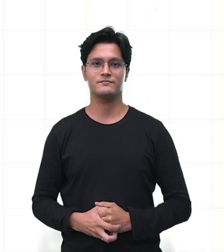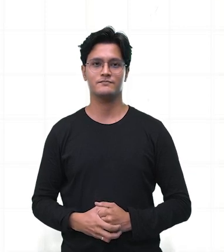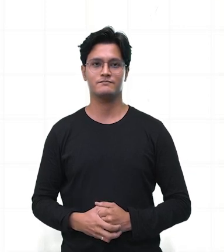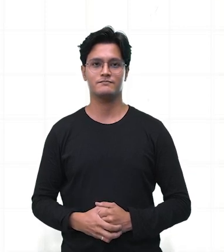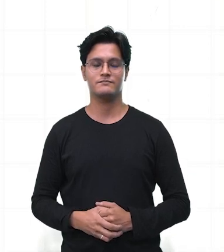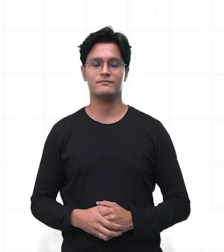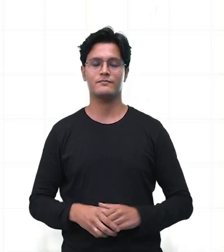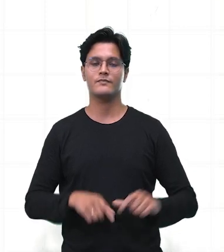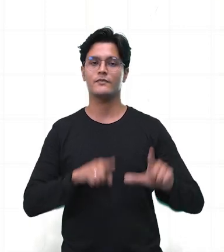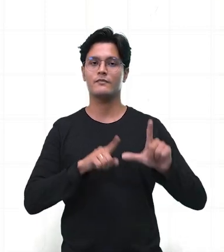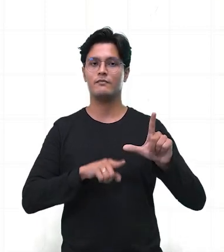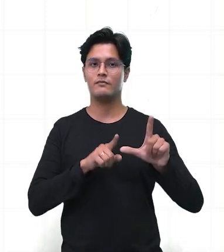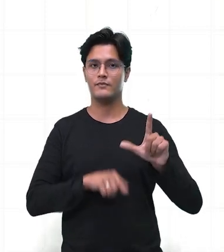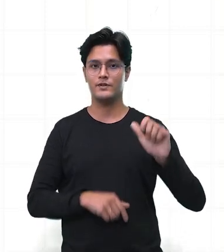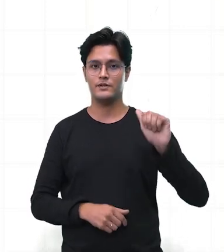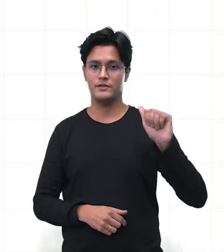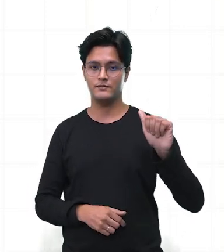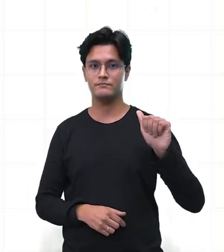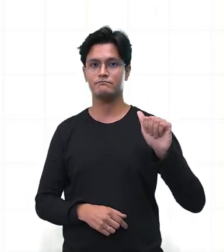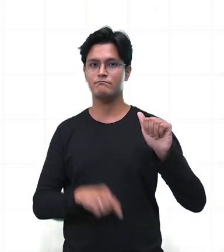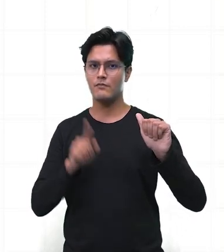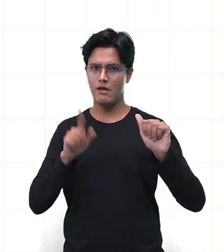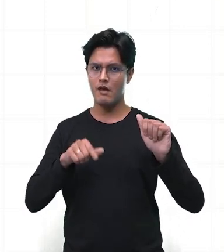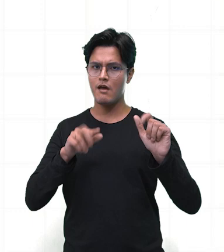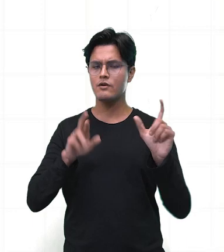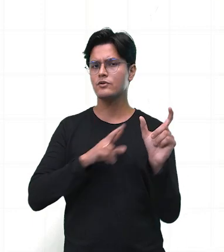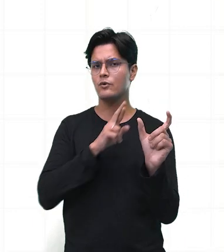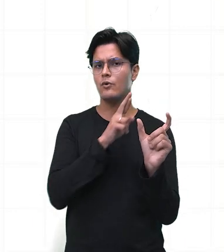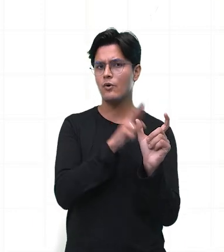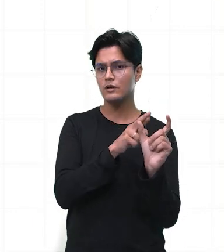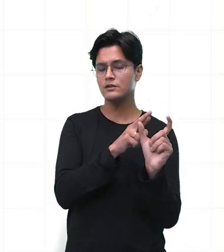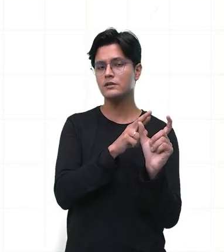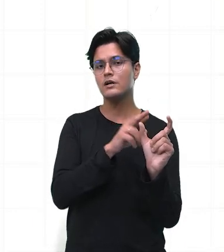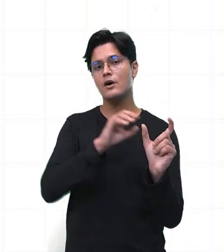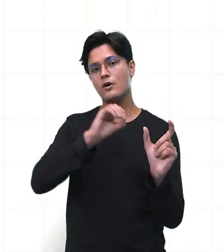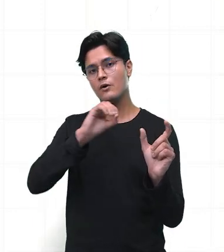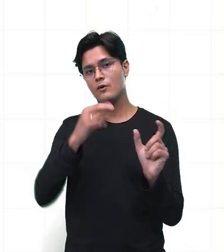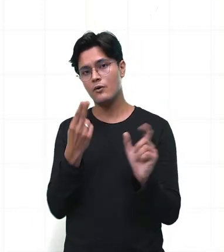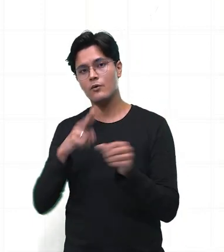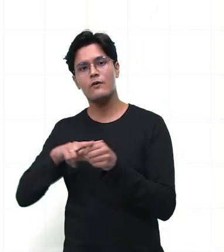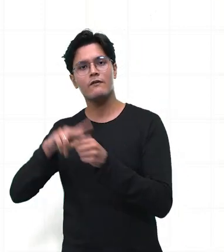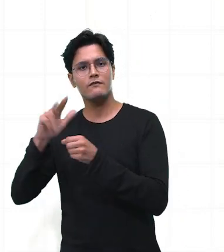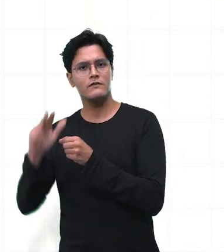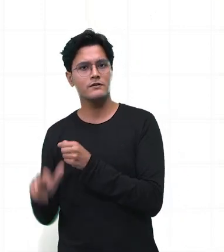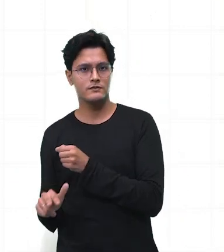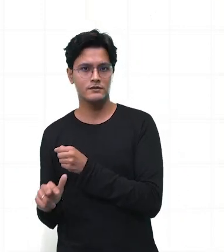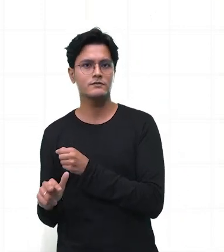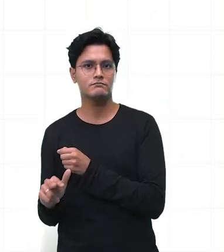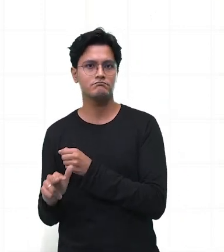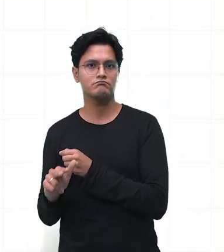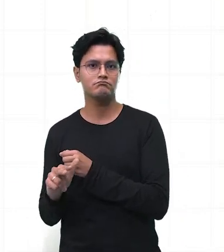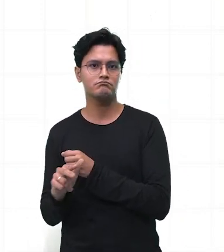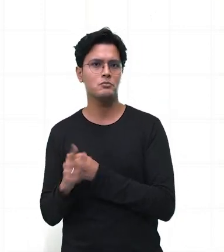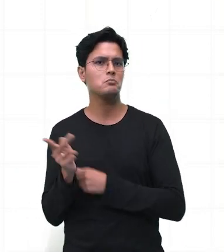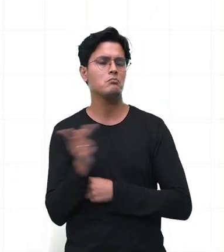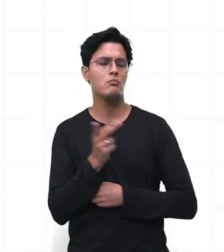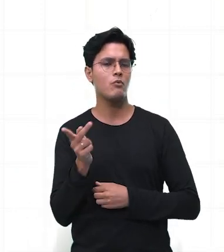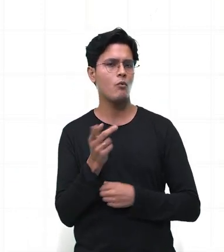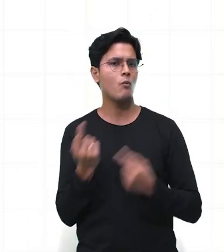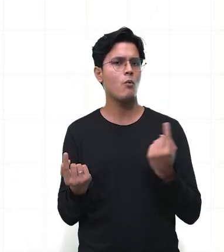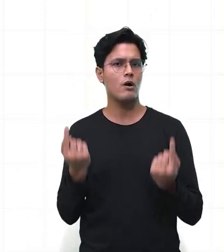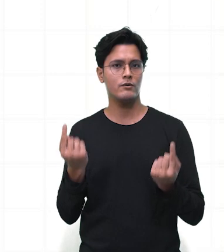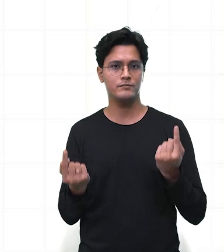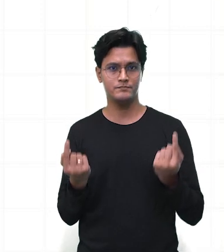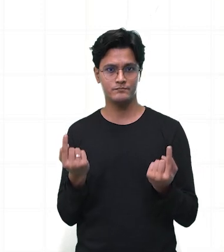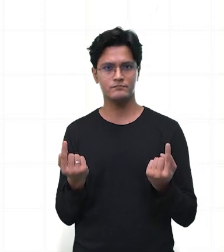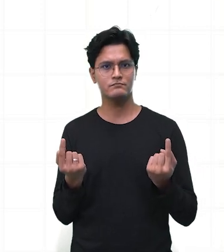Na letra A, será que a letra A é uma incógnita ou uma variável? Será que eu tenho variável ou será que eu tenho